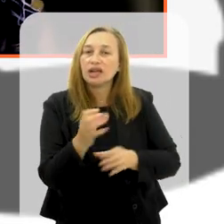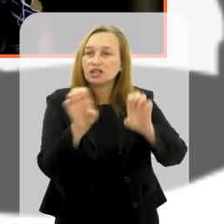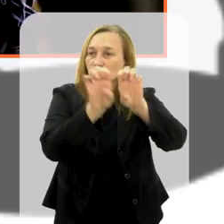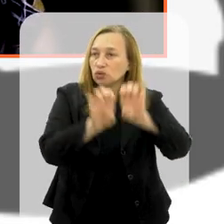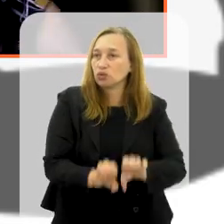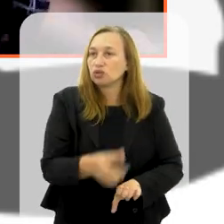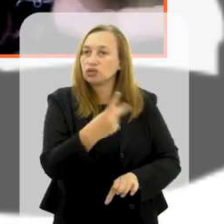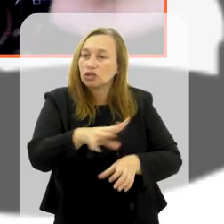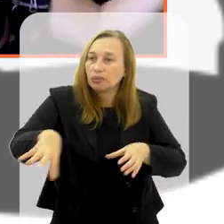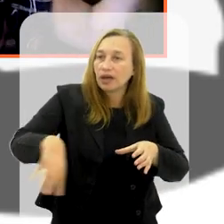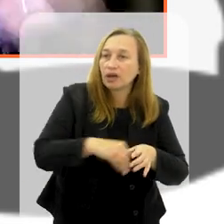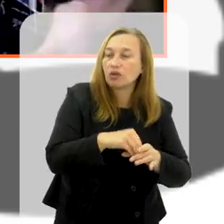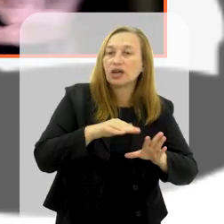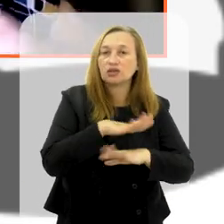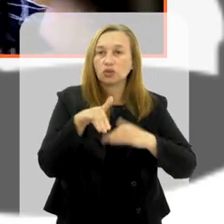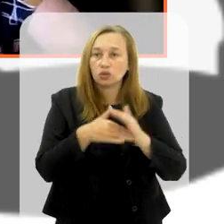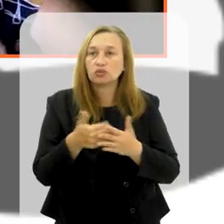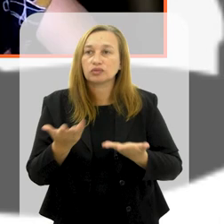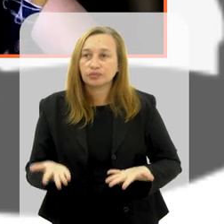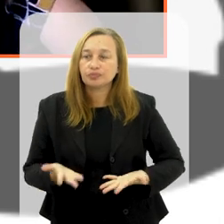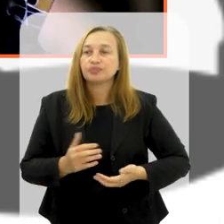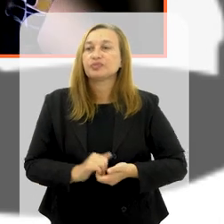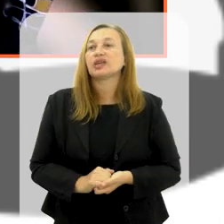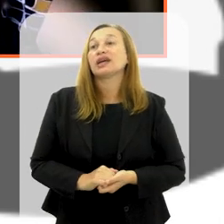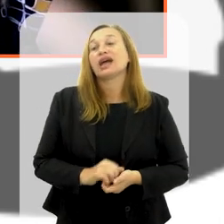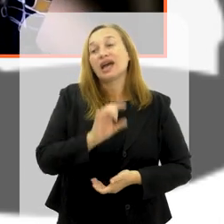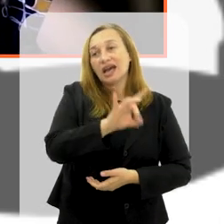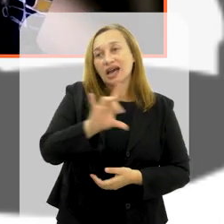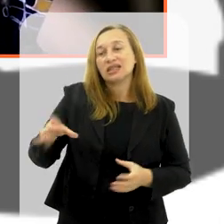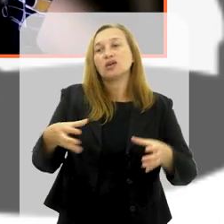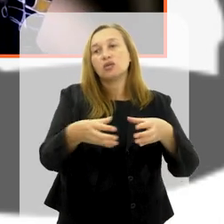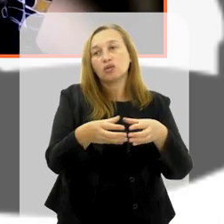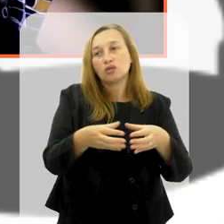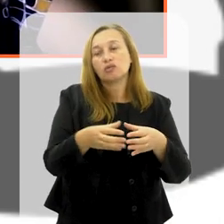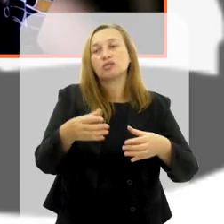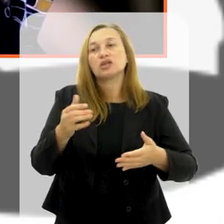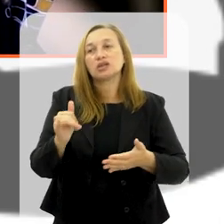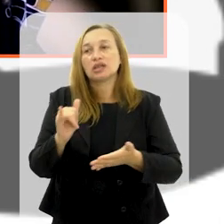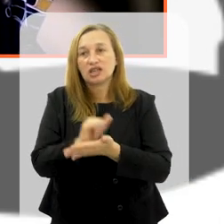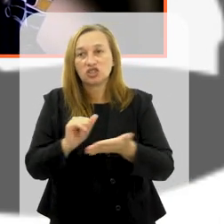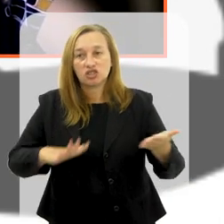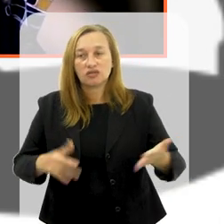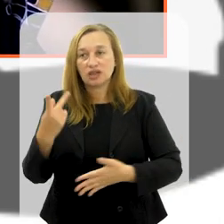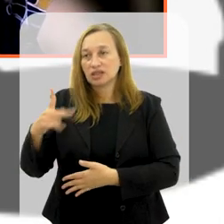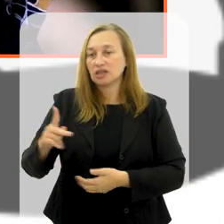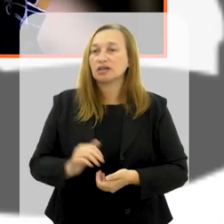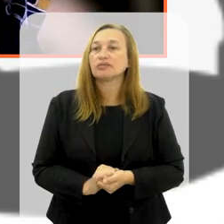sua estrutura para incorporar todo mundo, né? E aí cada grupo vai ter a sua dinâmica.